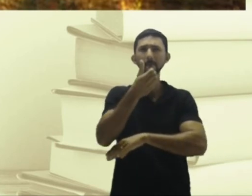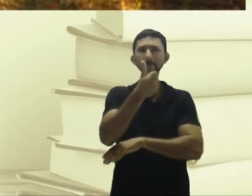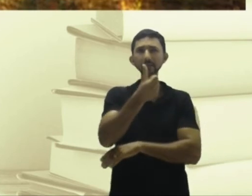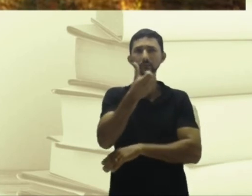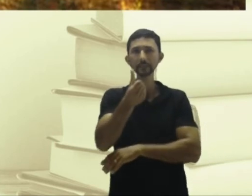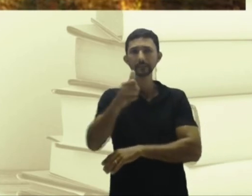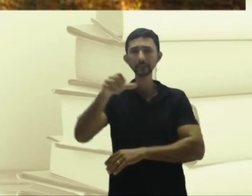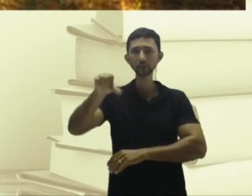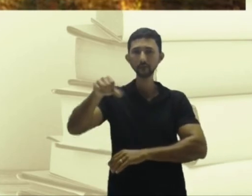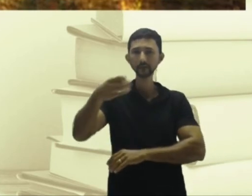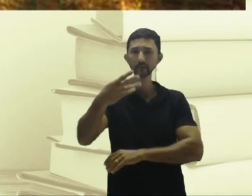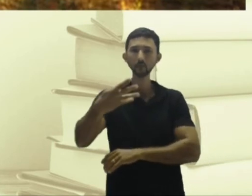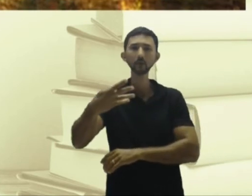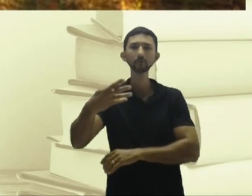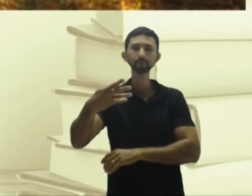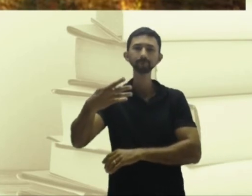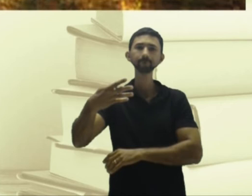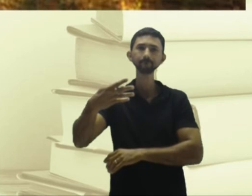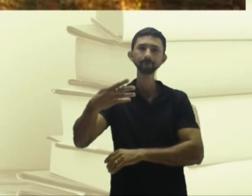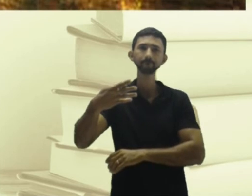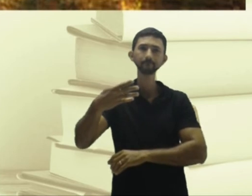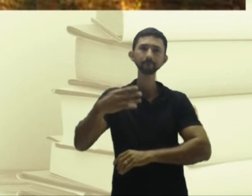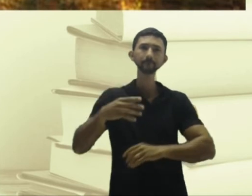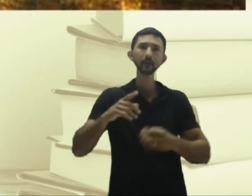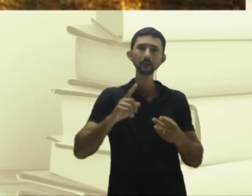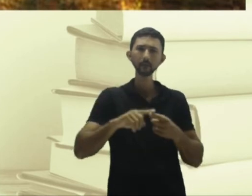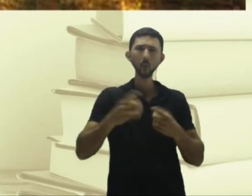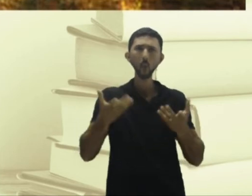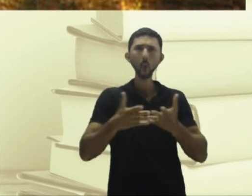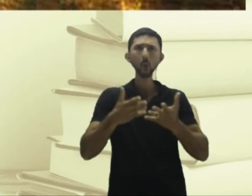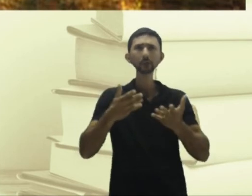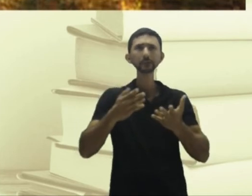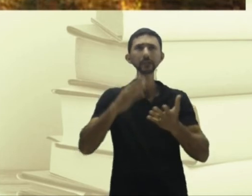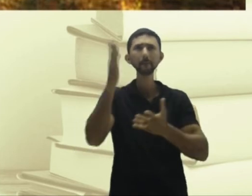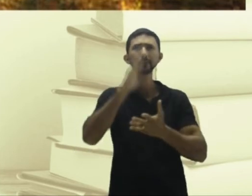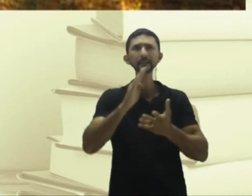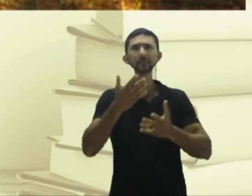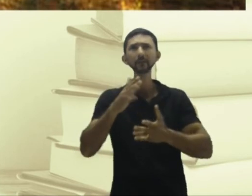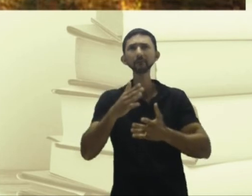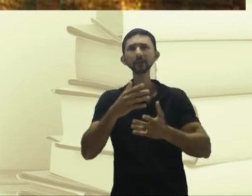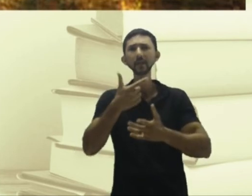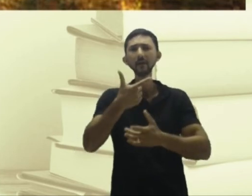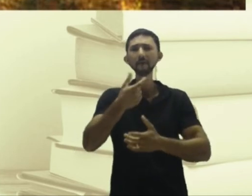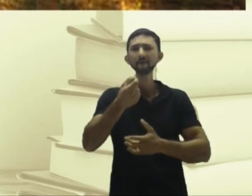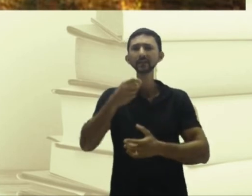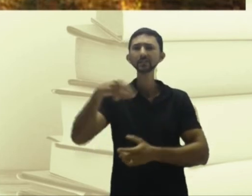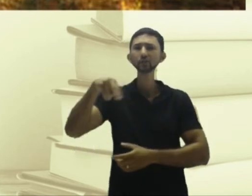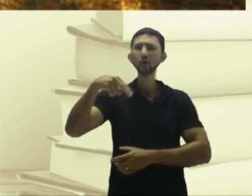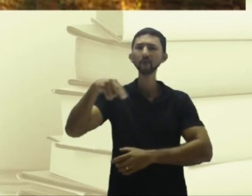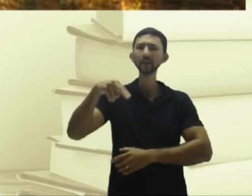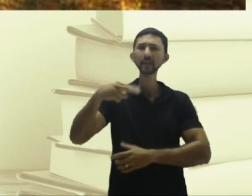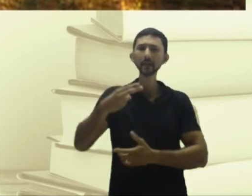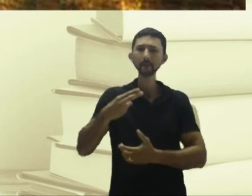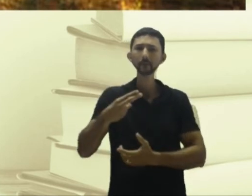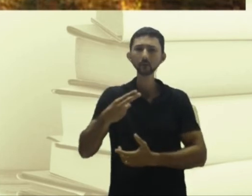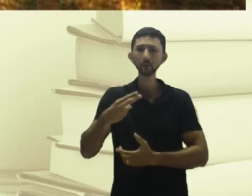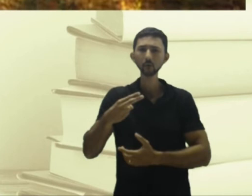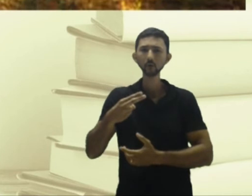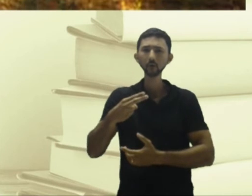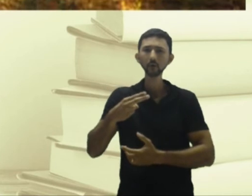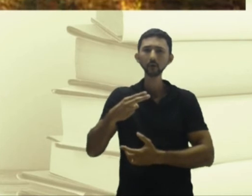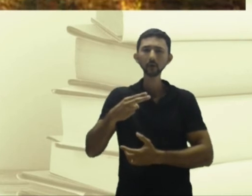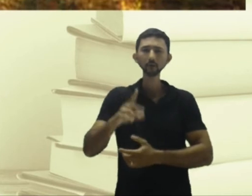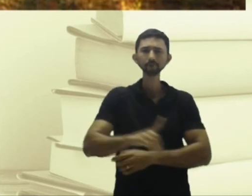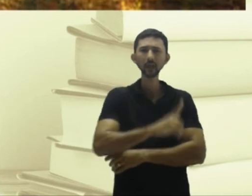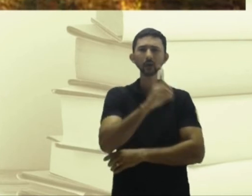1694. Nós temos hoje aqui no Brasil o dia 20 de novembro como o Dia Nacional da Consciência Negra,